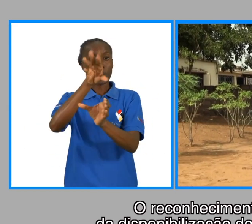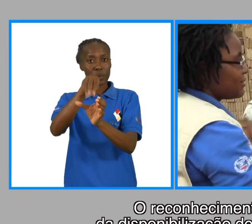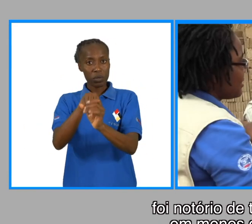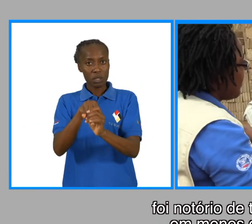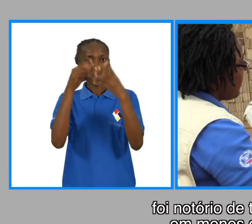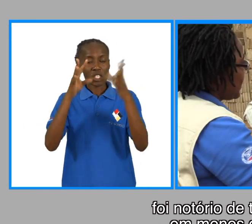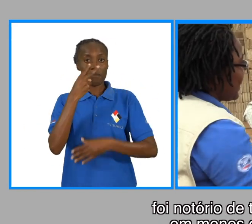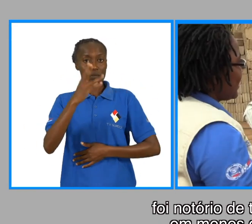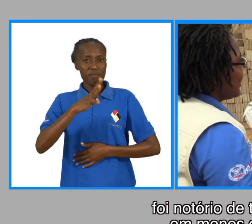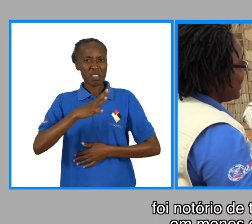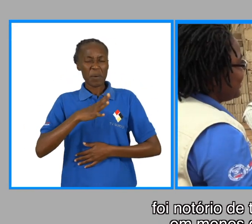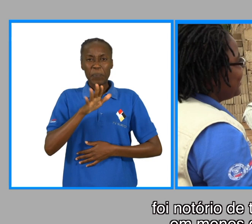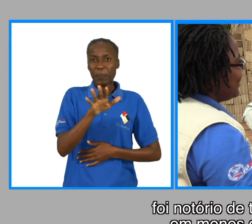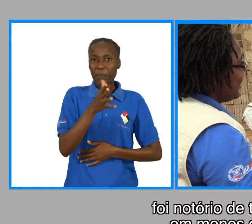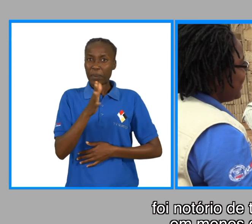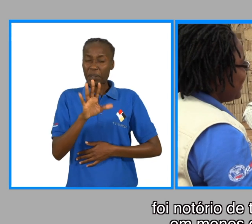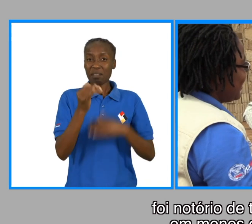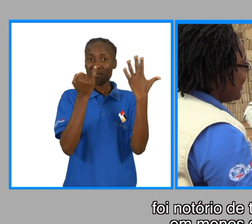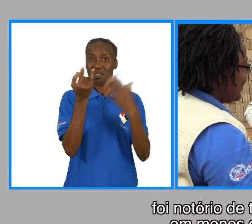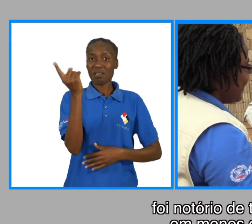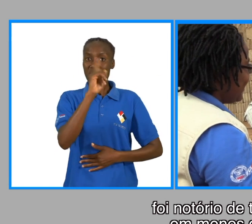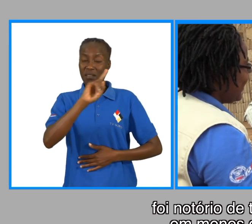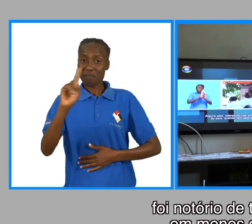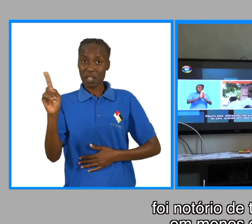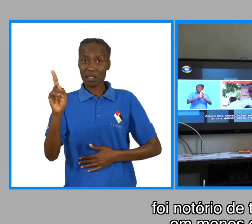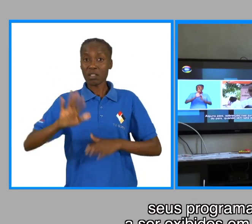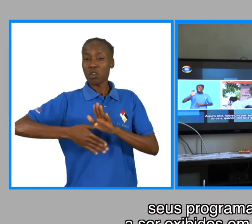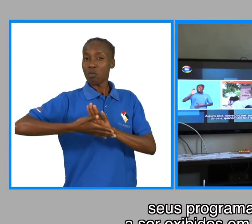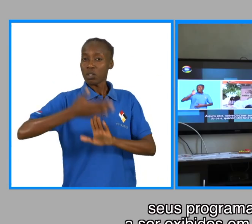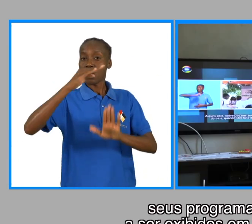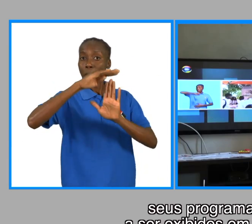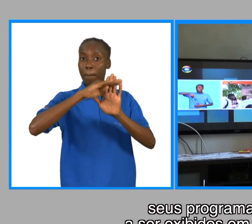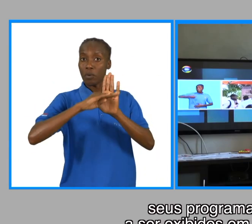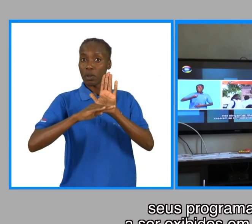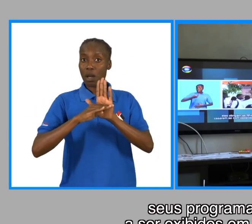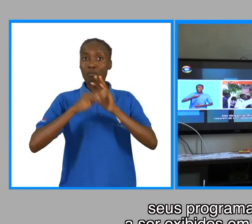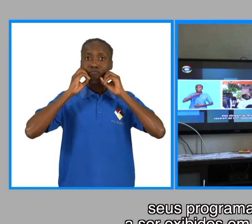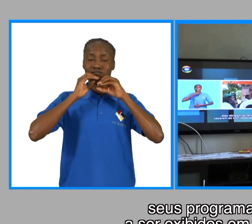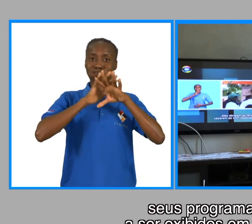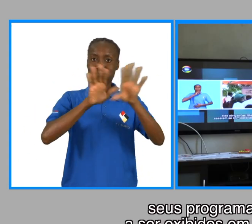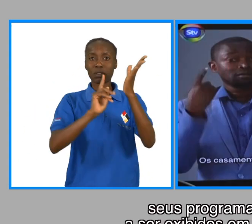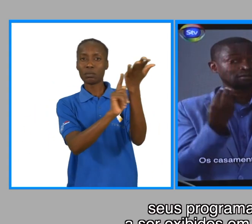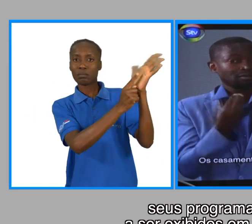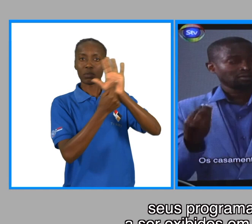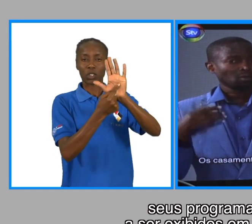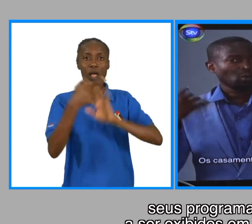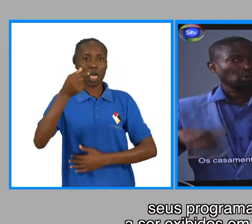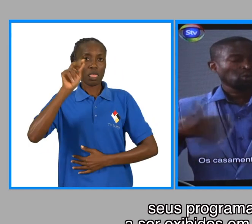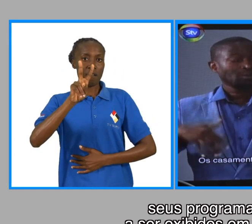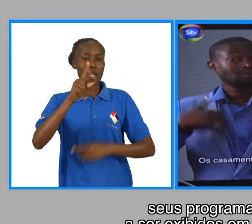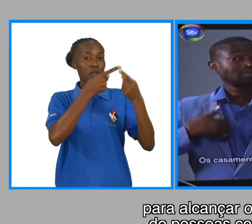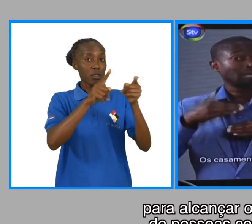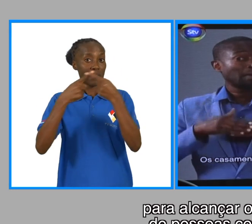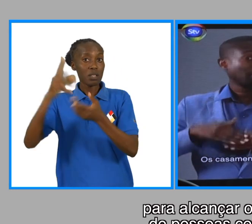inclusiva foi notório, de tal forma que, em menos de um ano, seus programas começaram a ser exibidos em canais